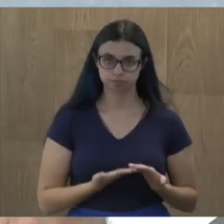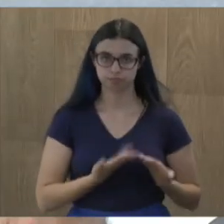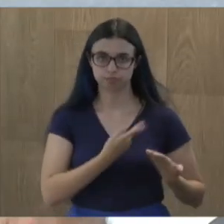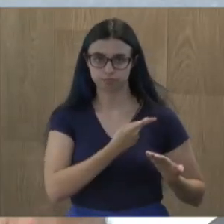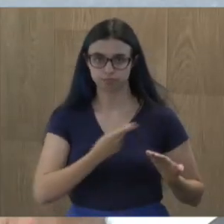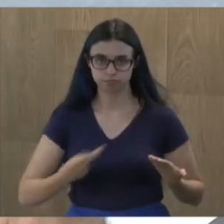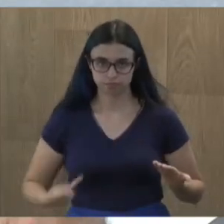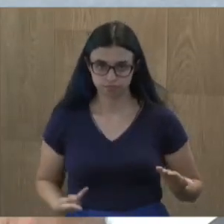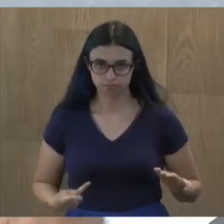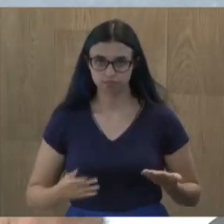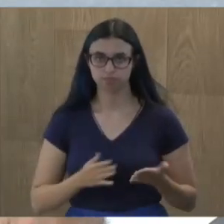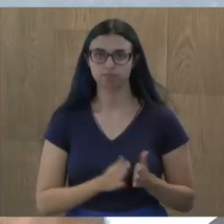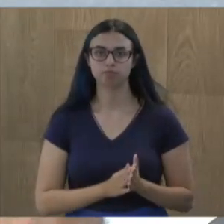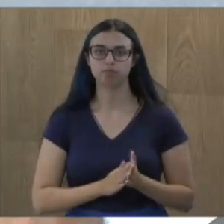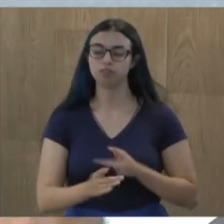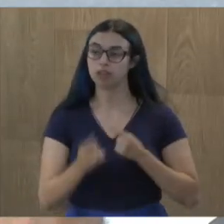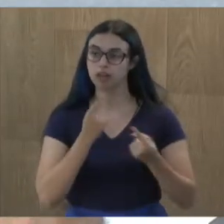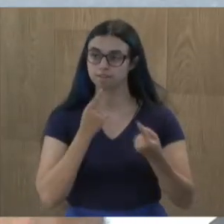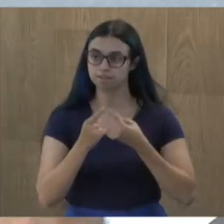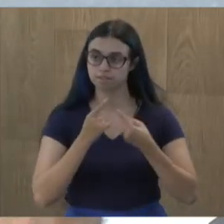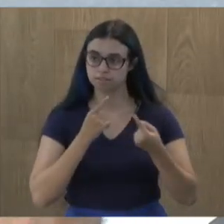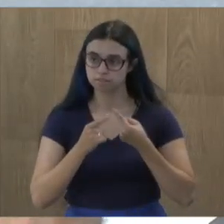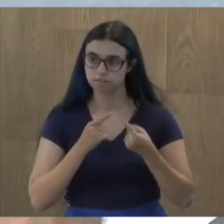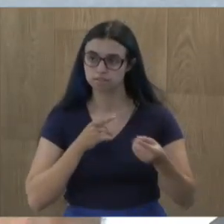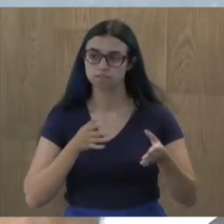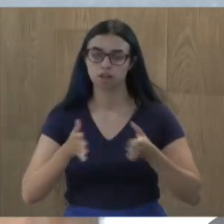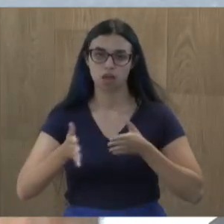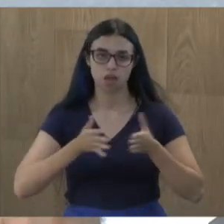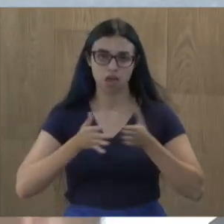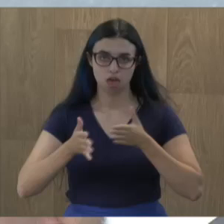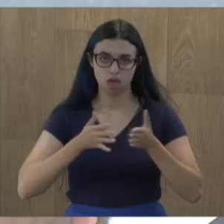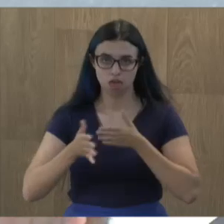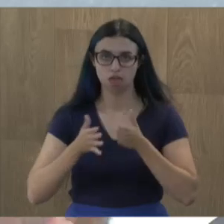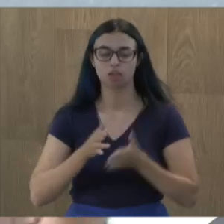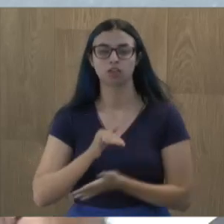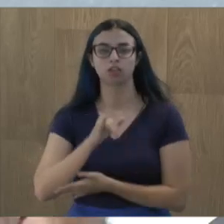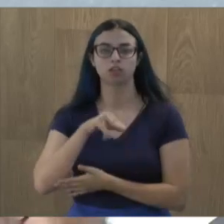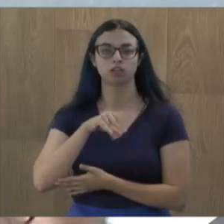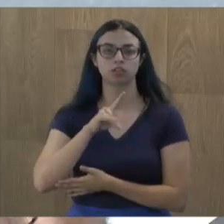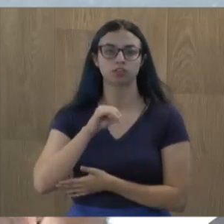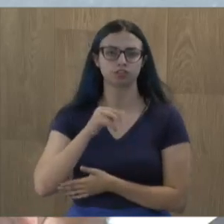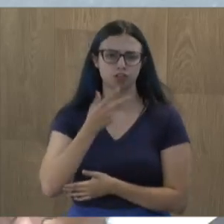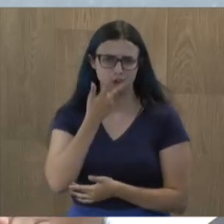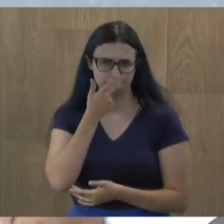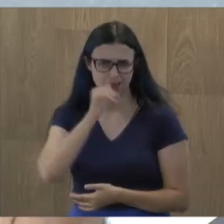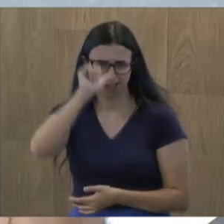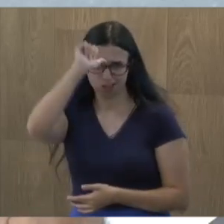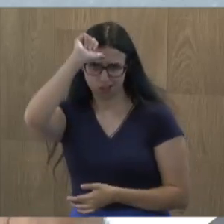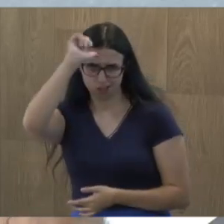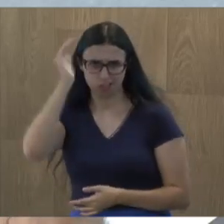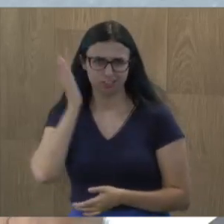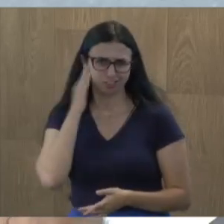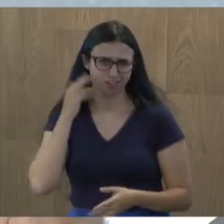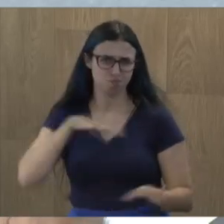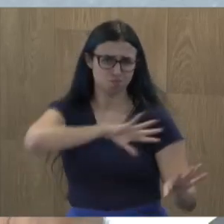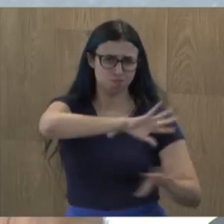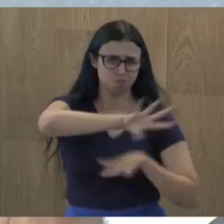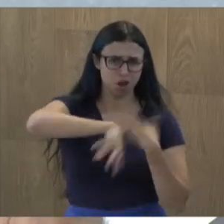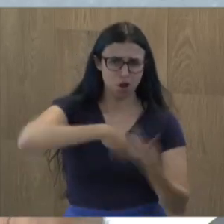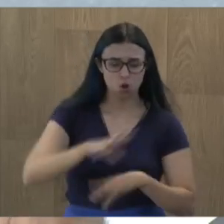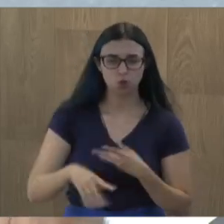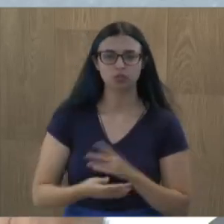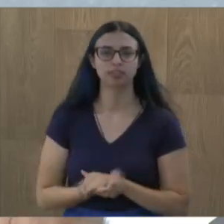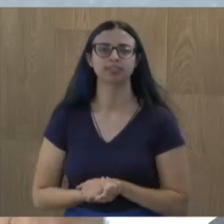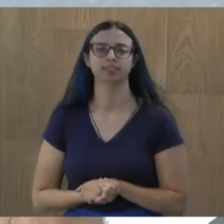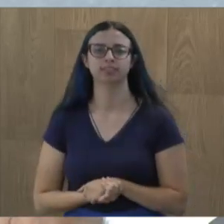indiano, trânsito do Afonso Pena. Continua aquele chapéu velho, aquela... E a gente deve citar sempre, senhor presidente,